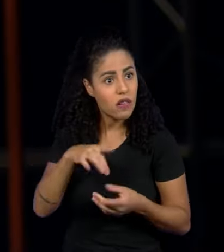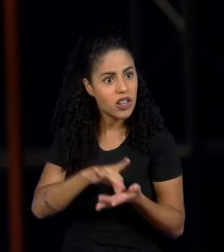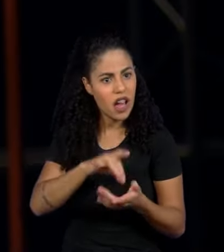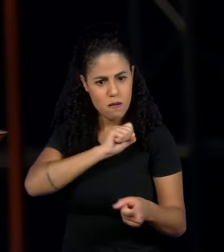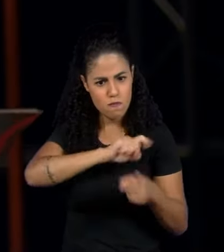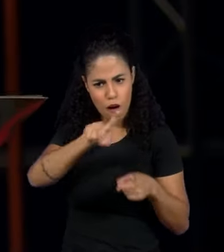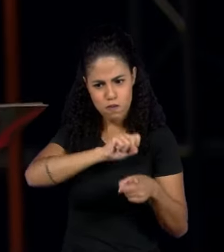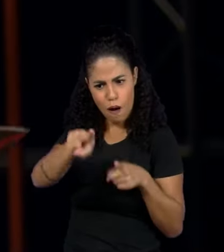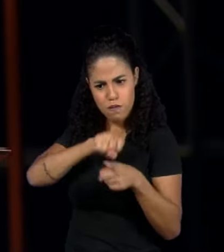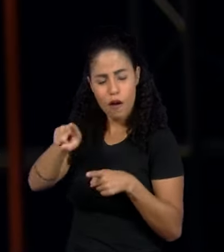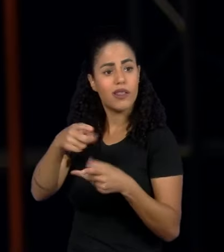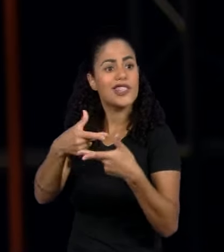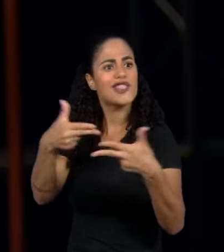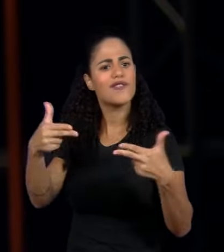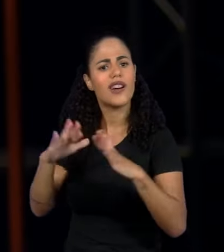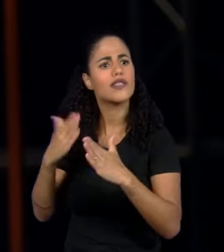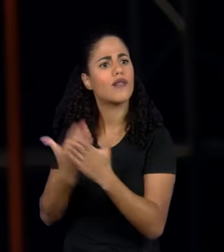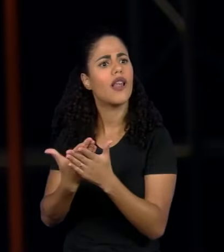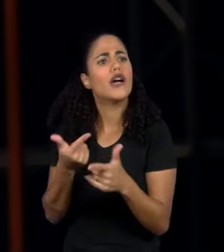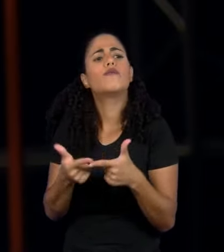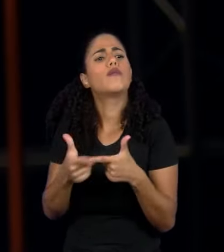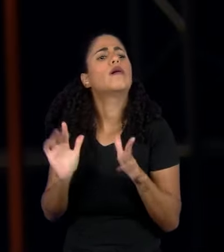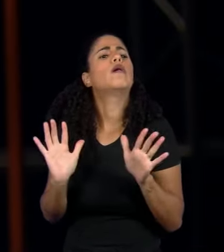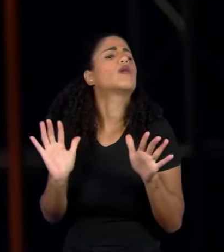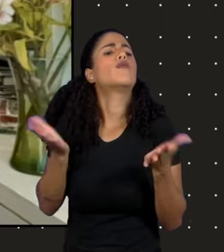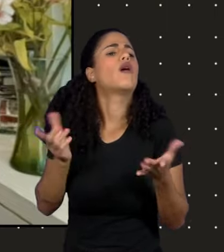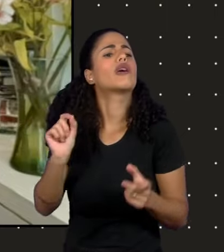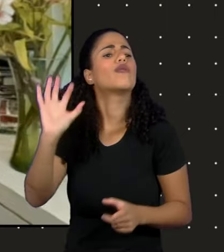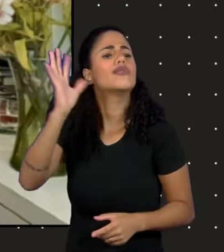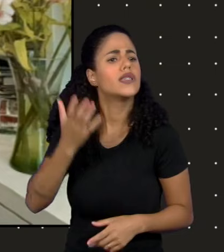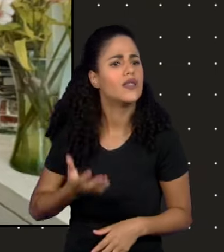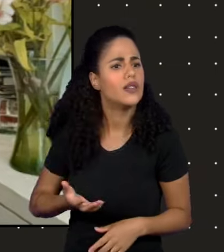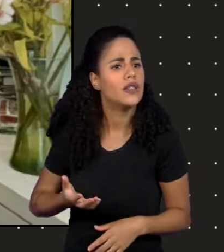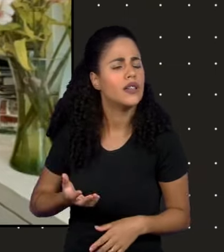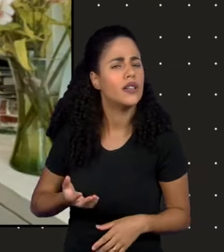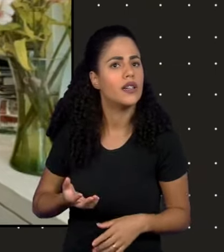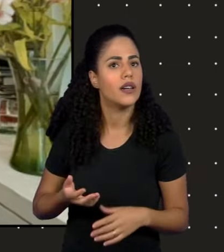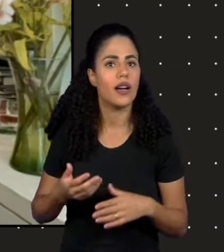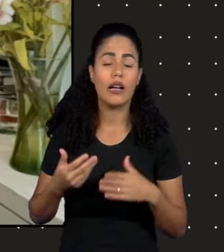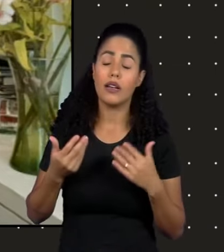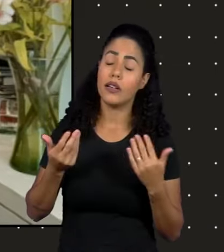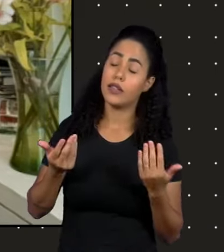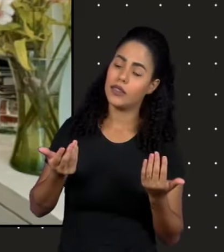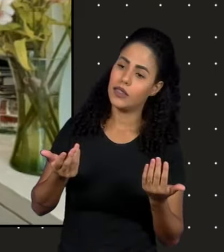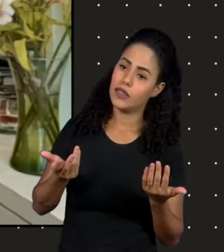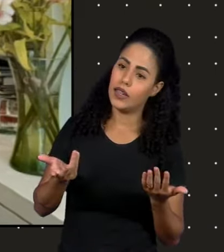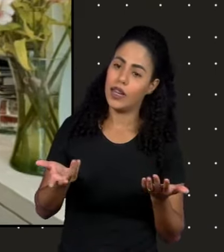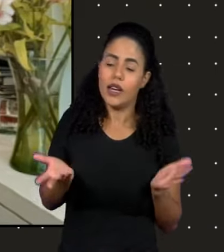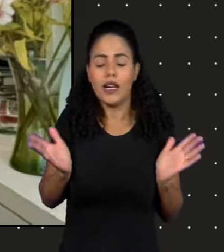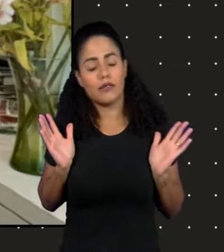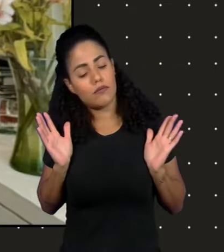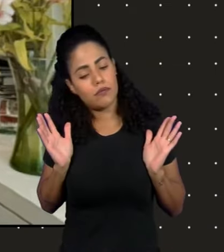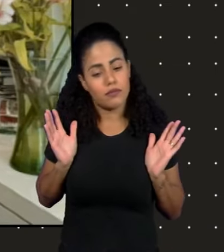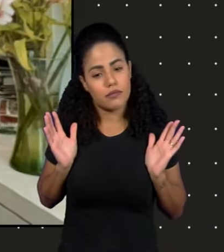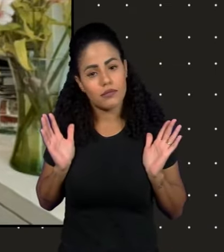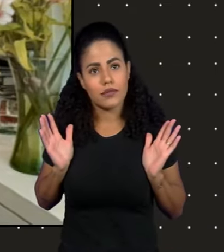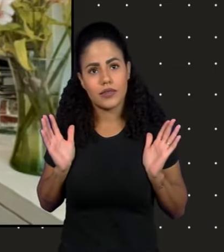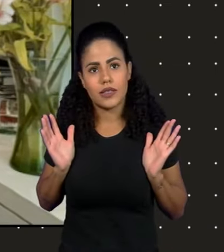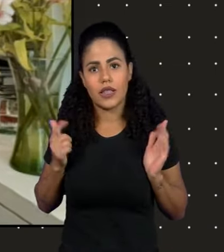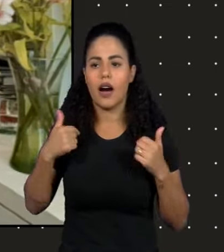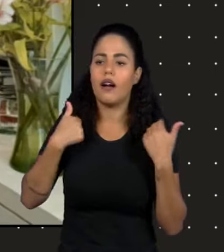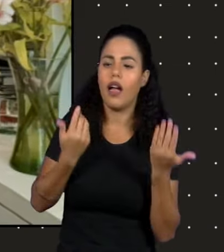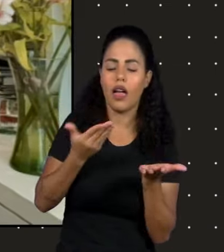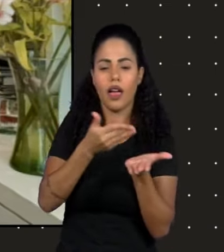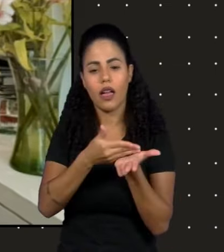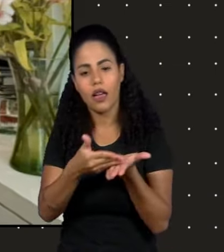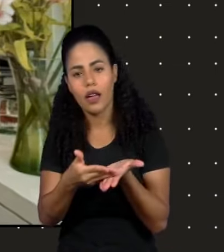né? Qual que é o teu problema aí com essas instituições? Não, as instituições é aquela